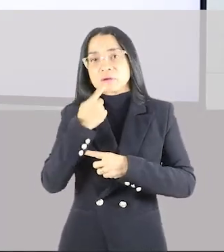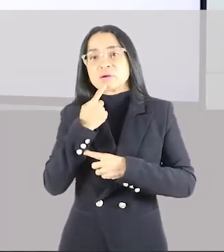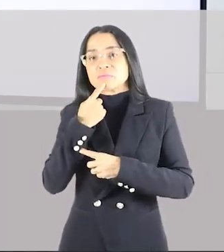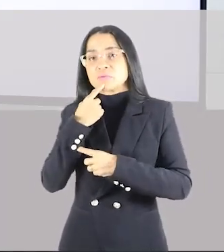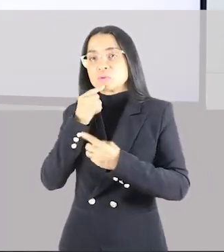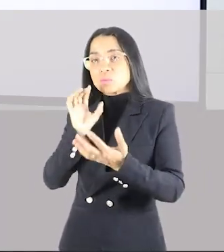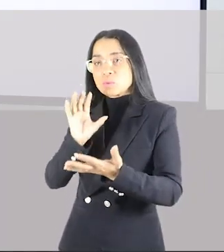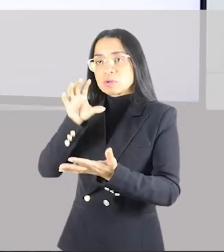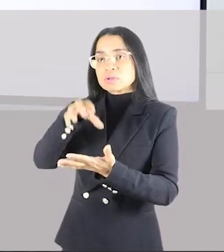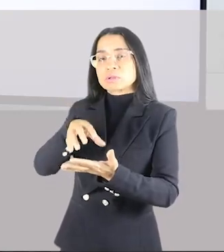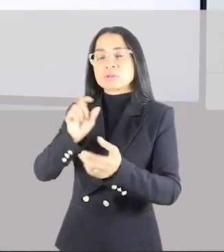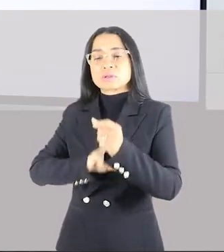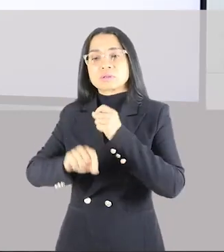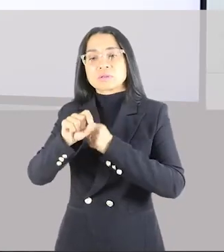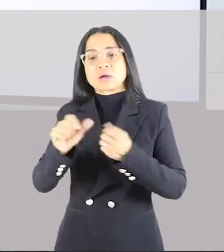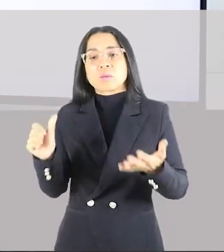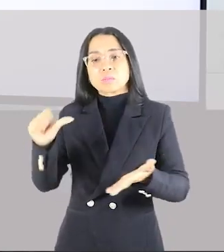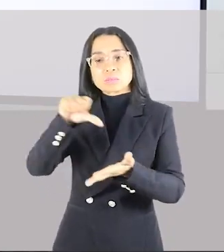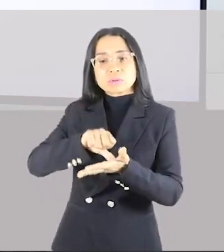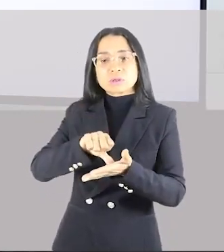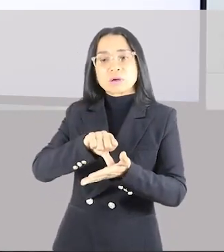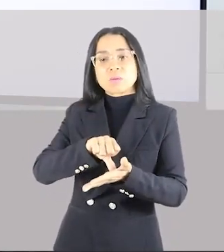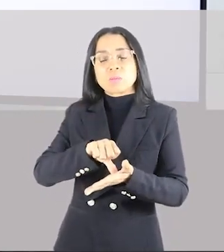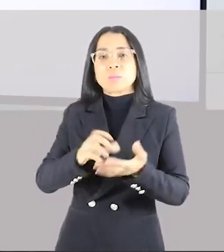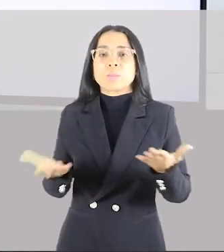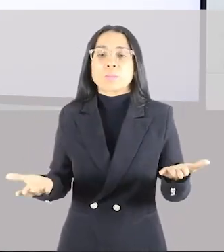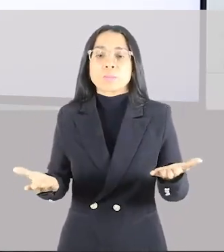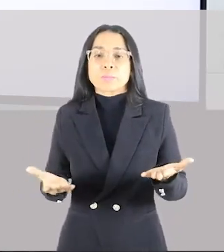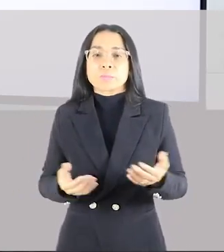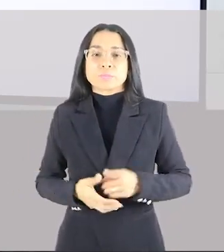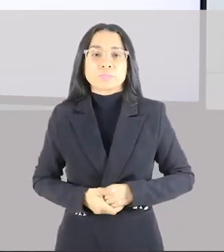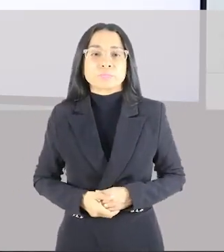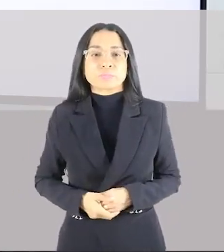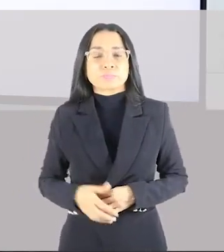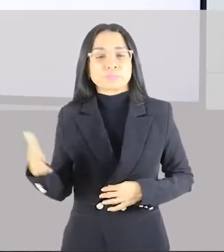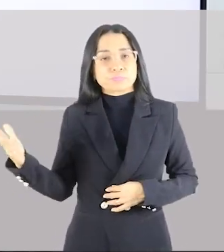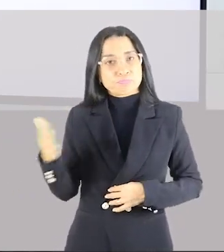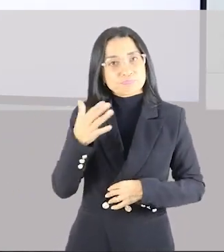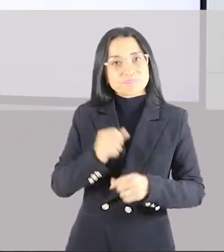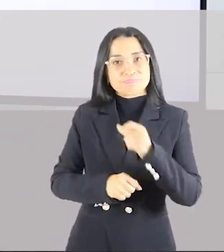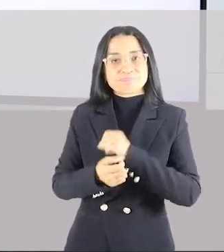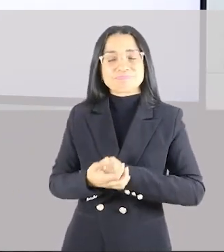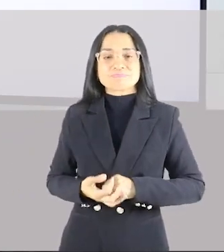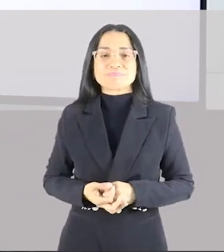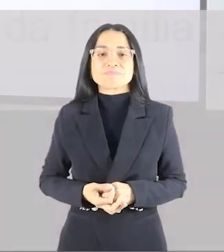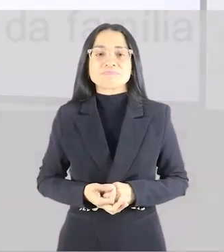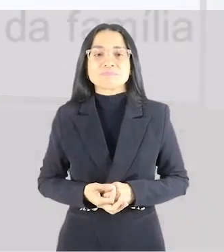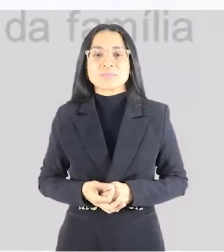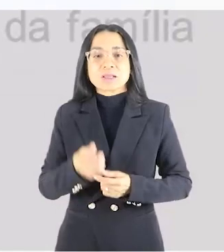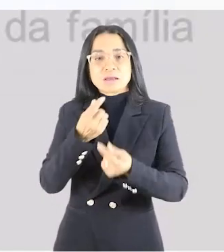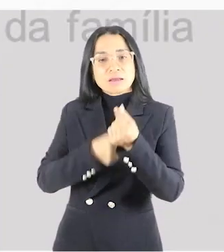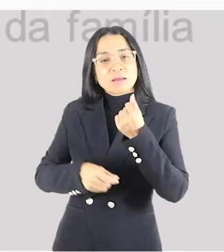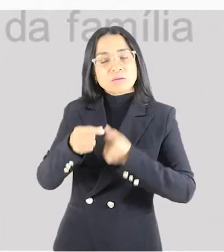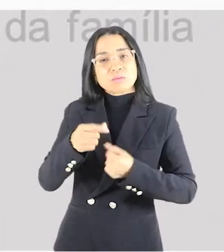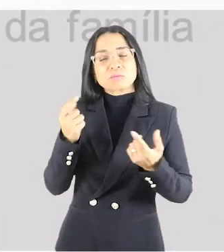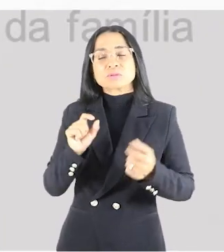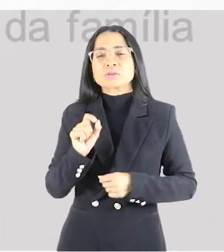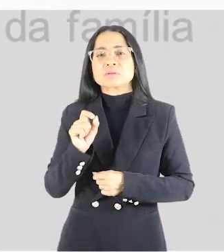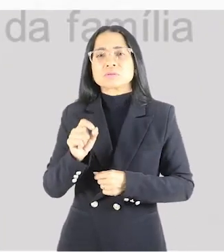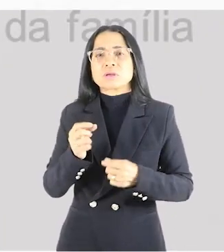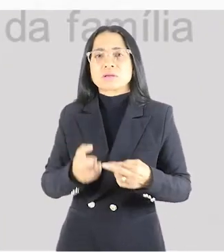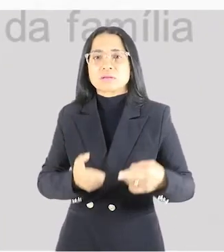poder teocrático, esse Estado teocrático. Vamos lá. A economia do Egito Antigo era